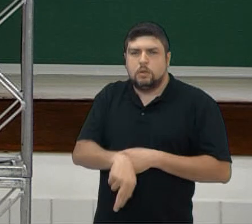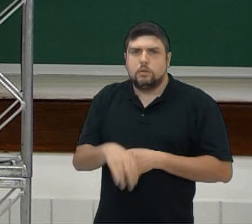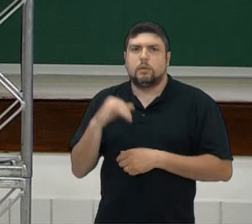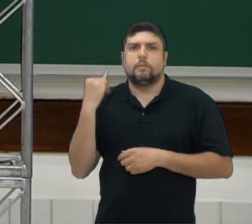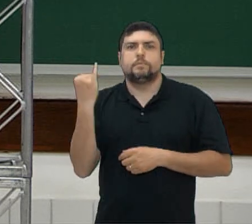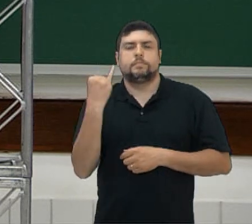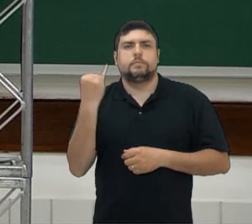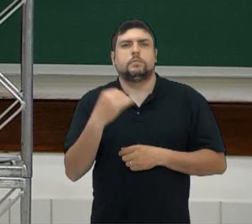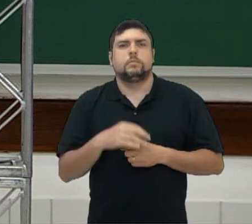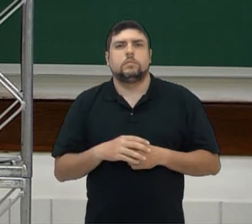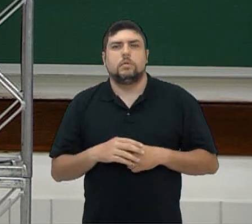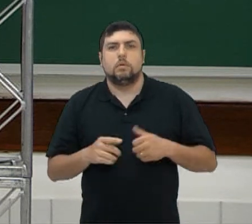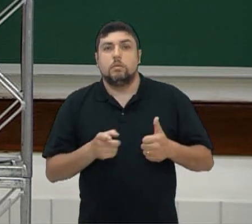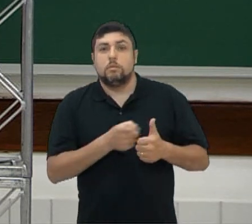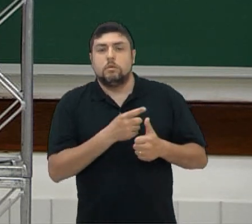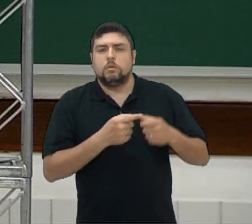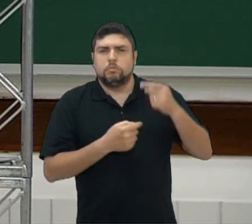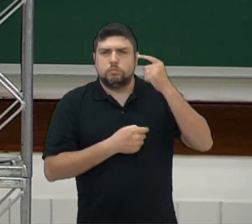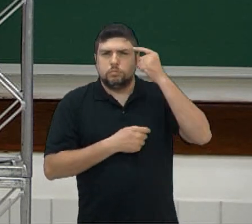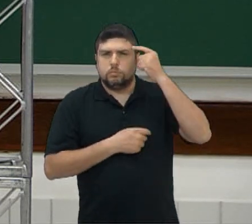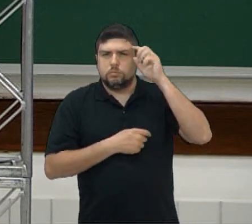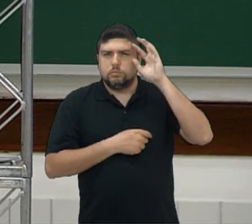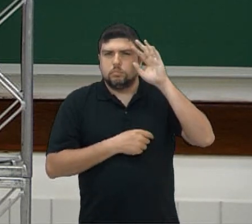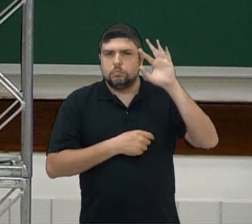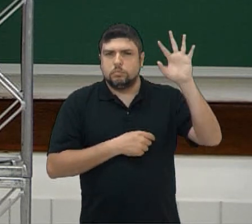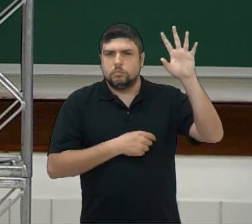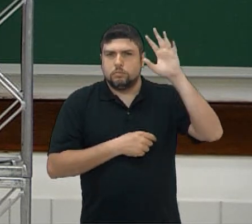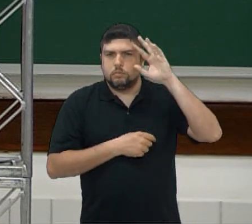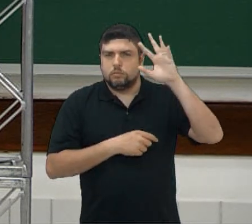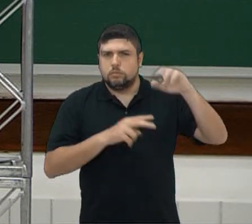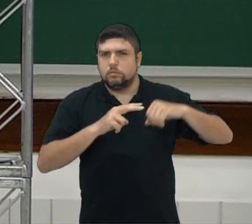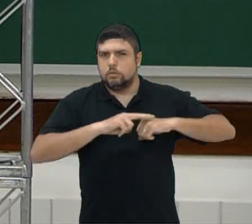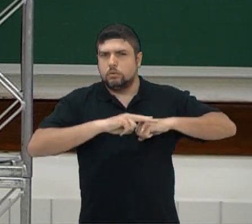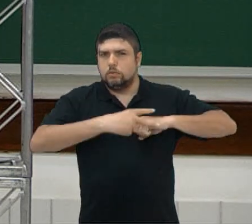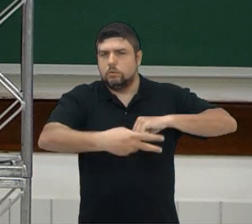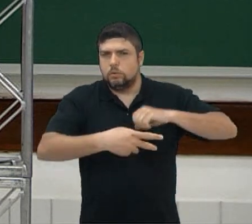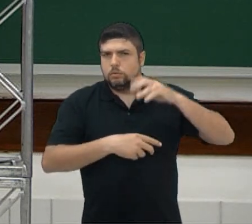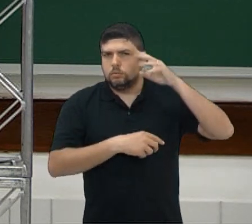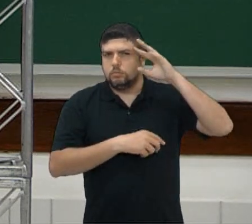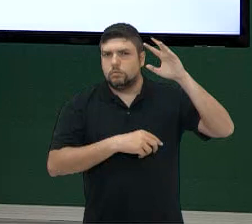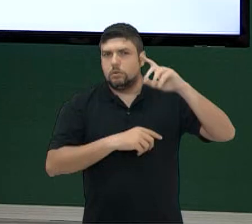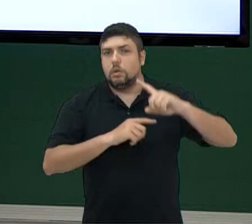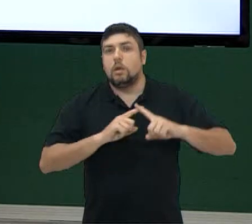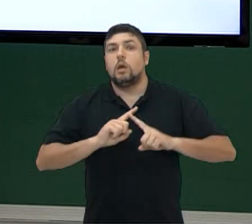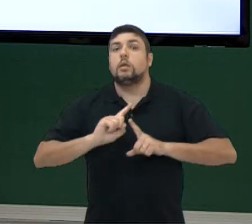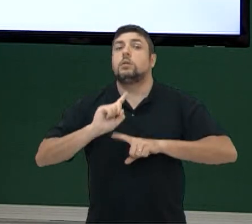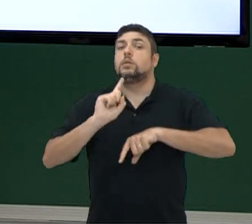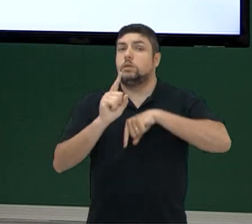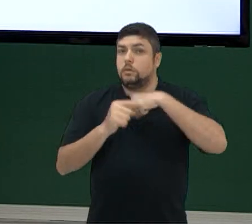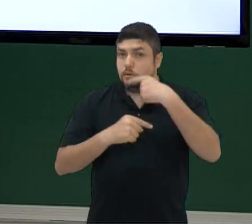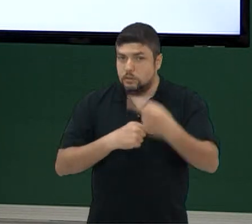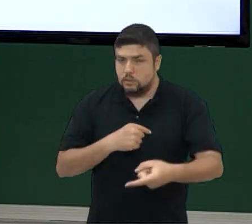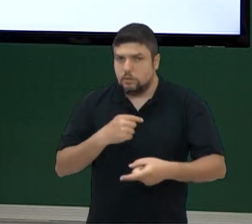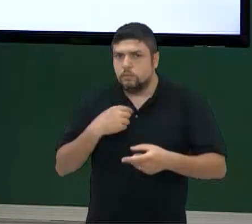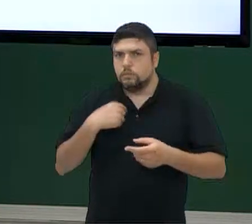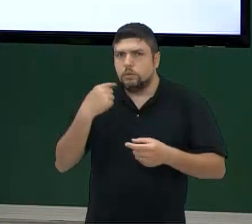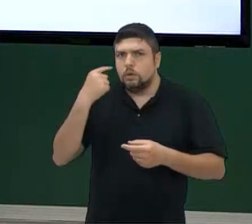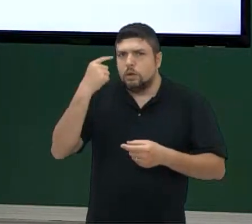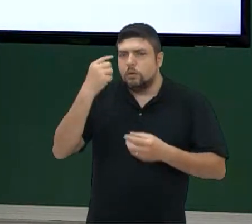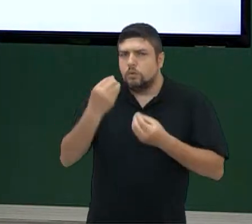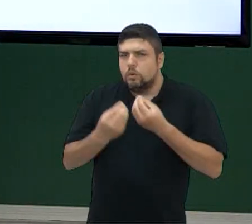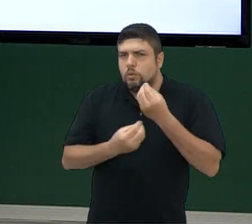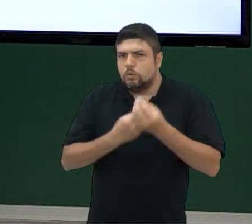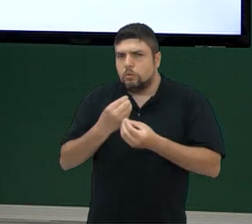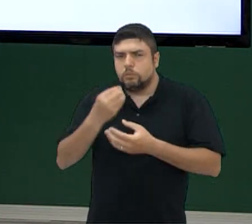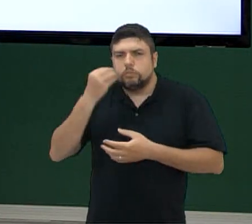Então, a gente vai pensar primeiro na teoria, na hipótese, para depois a gente